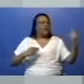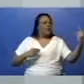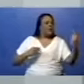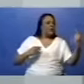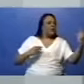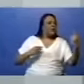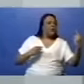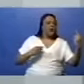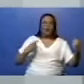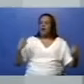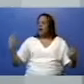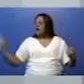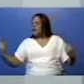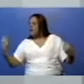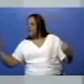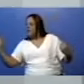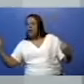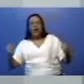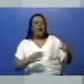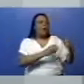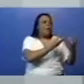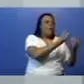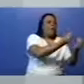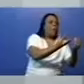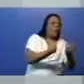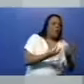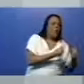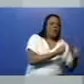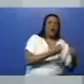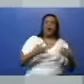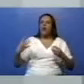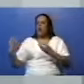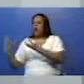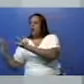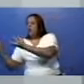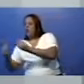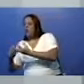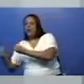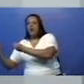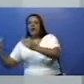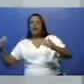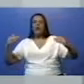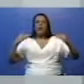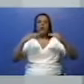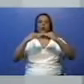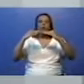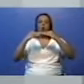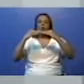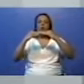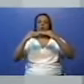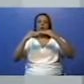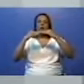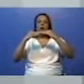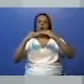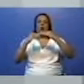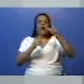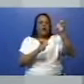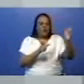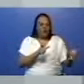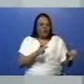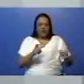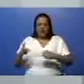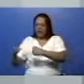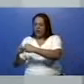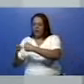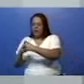cachorros que está no plural. Então, o sujeito, verbo, devem combinar. O núcleo